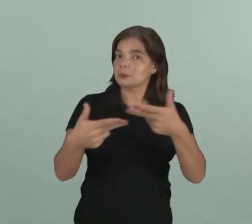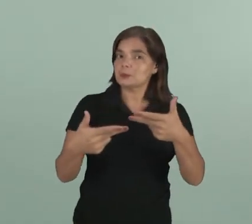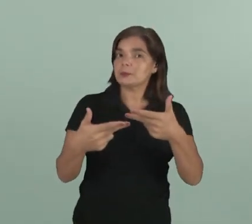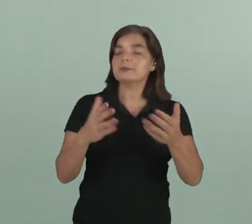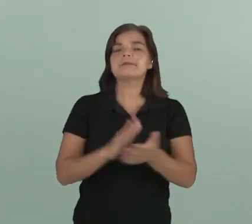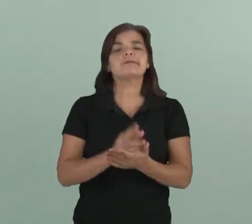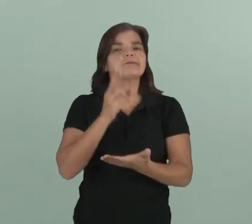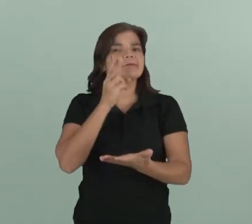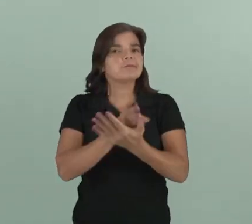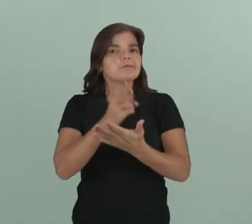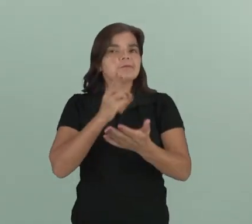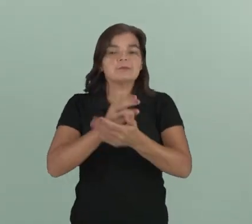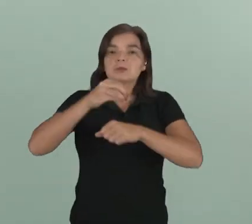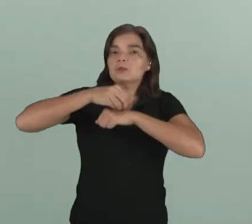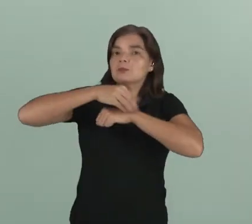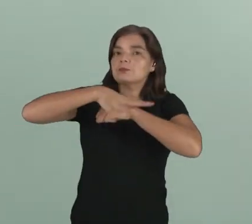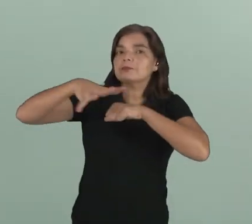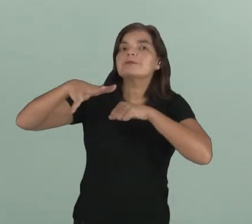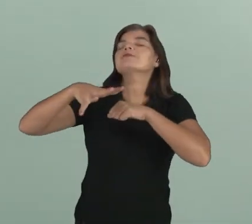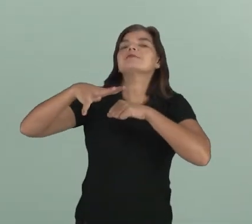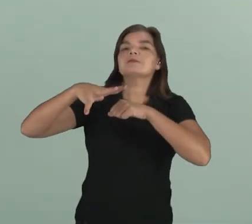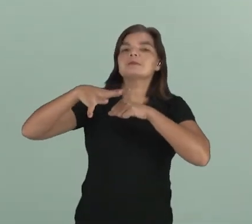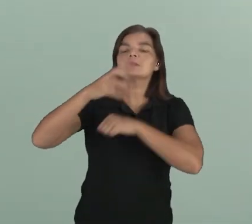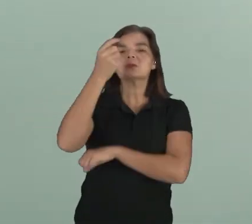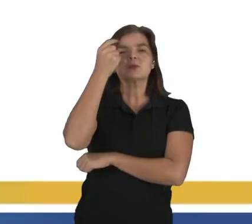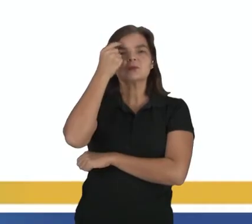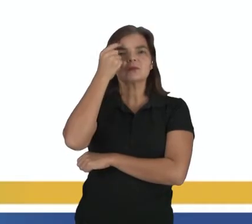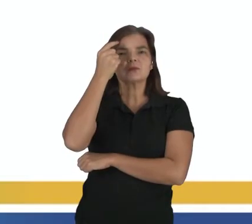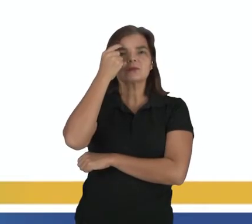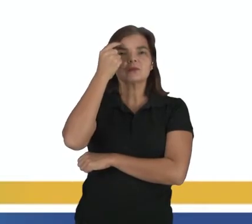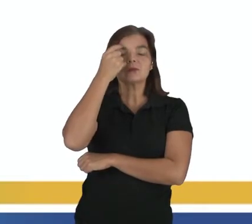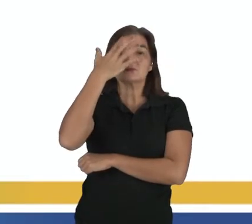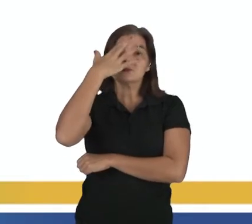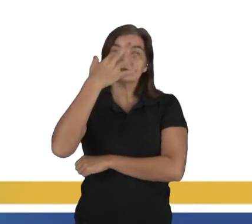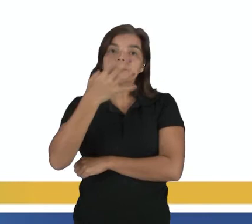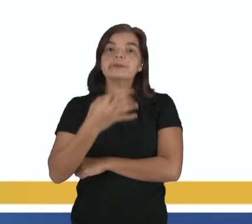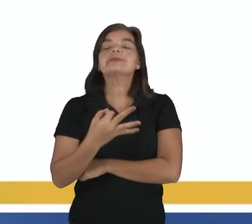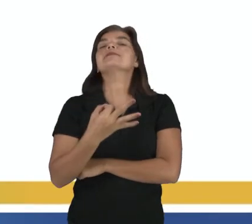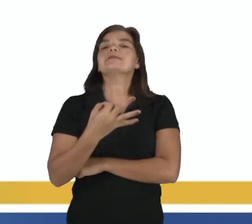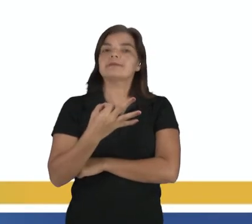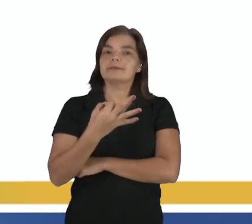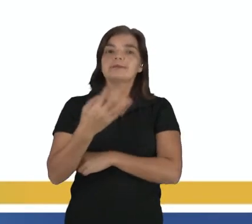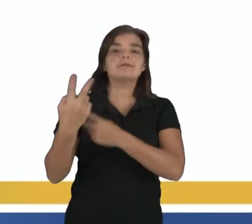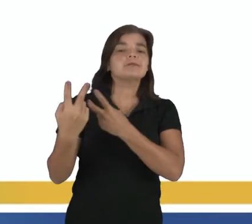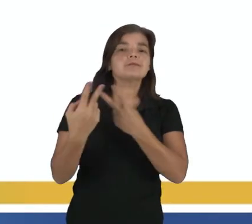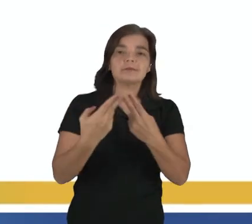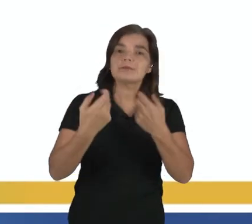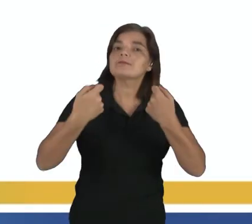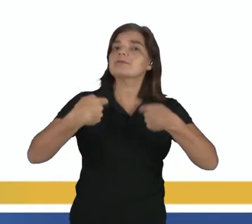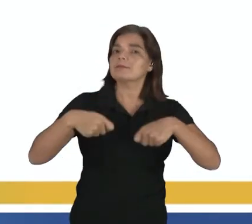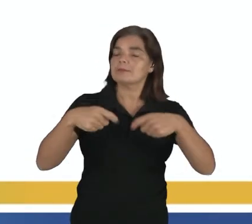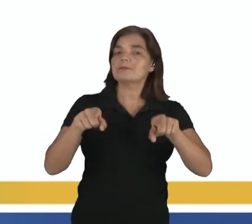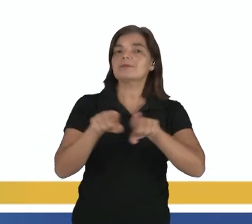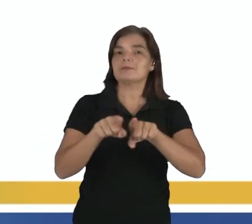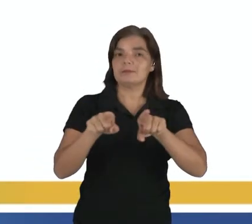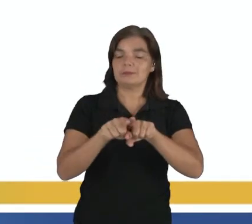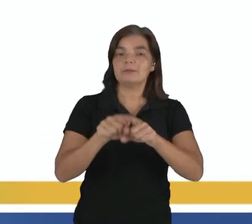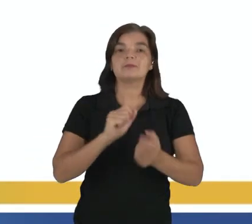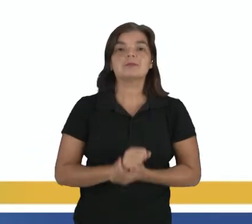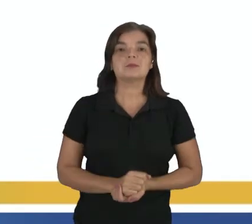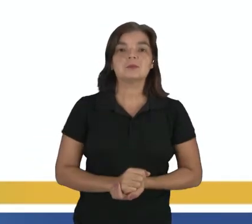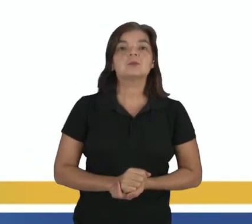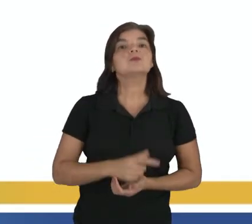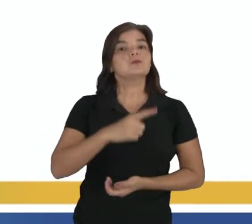produto. É sempre difundir no nosso pensamento justamente a necessidade que nós temos